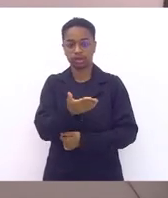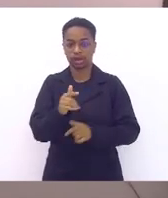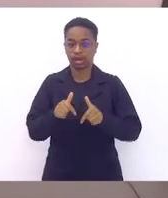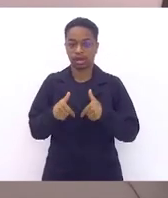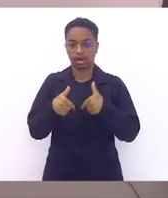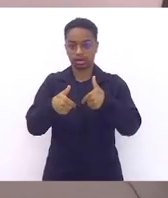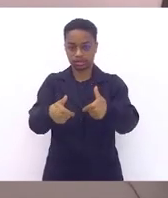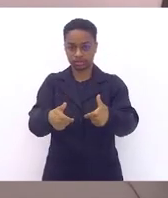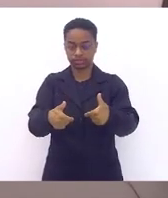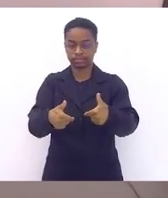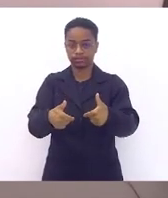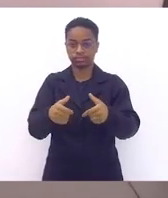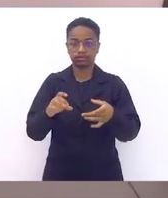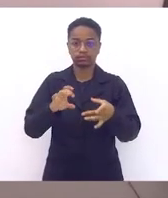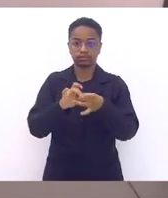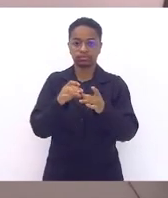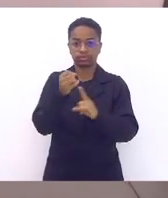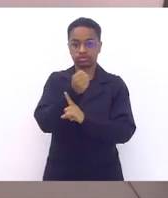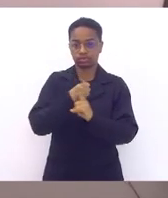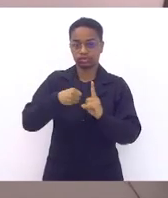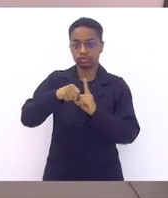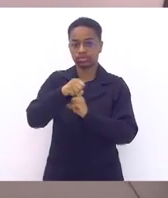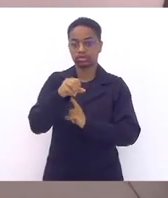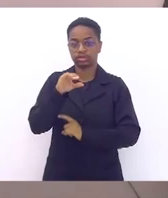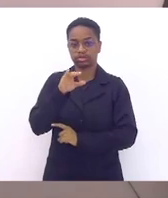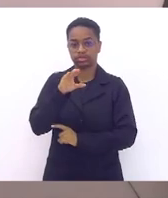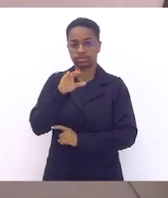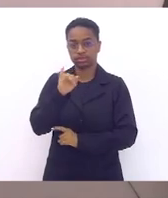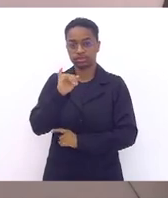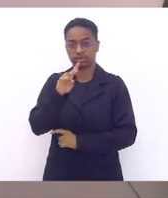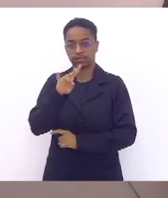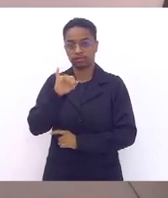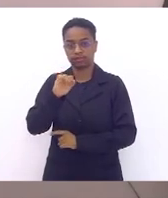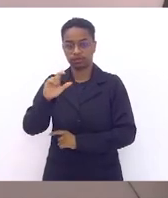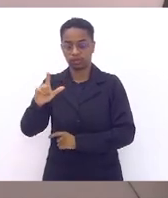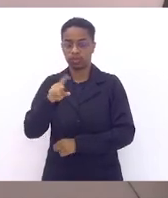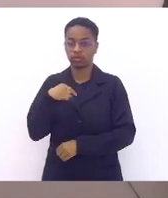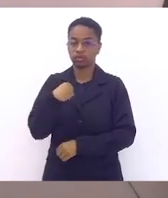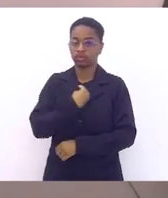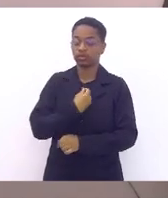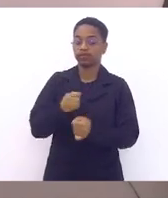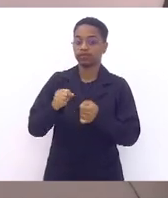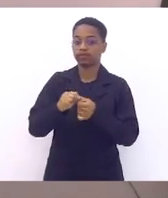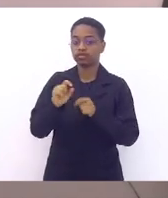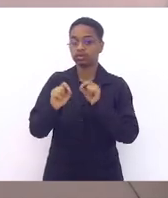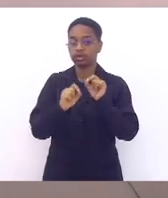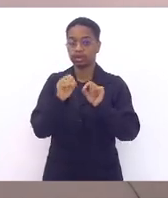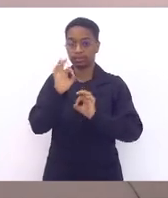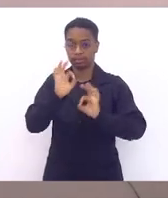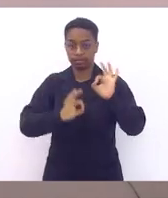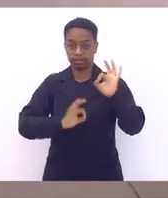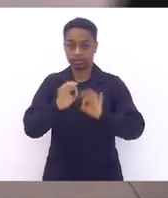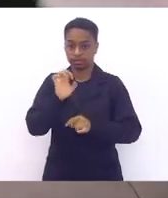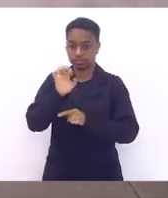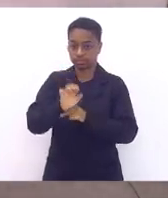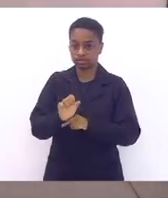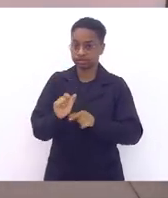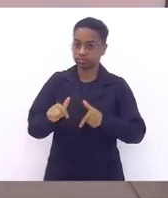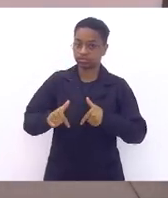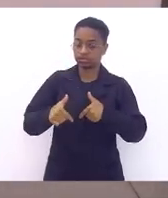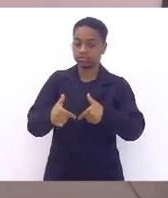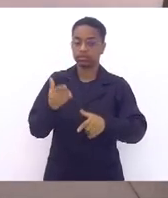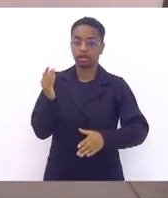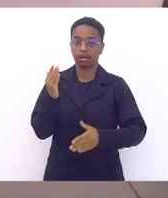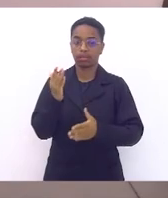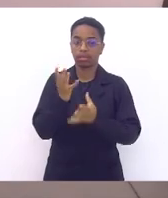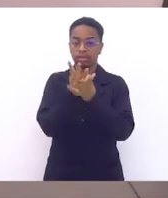como pela sociedade civil, que nós fizemos lá atrás o Plano Estadual de Enfrentamento à